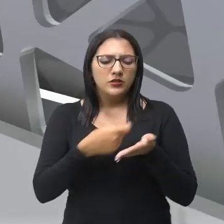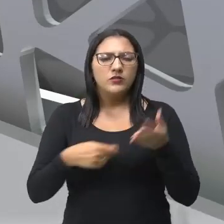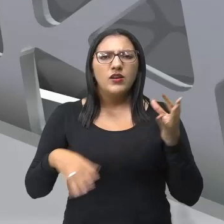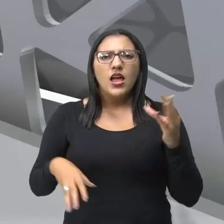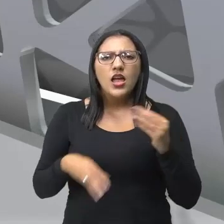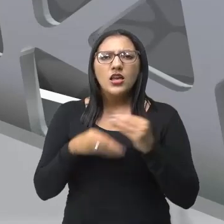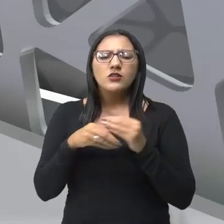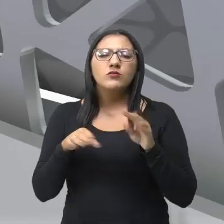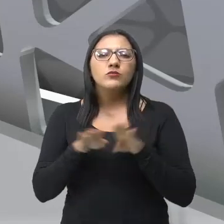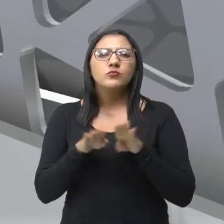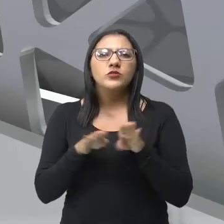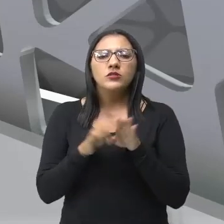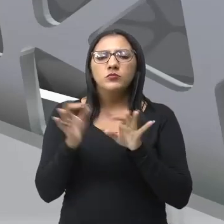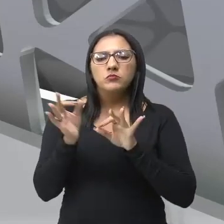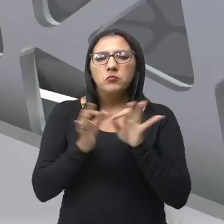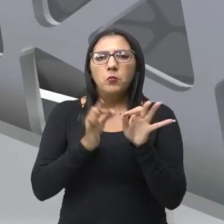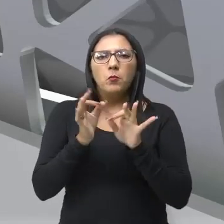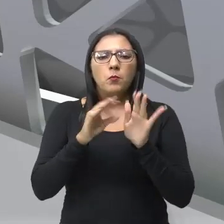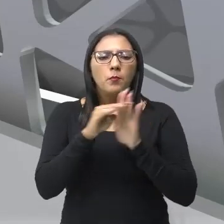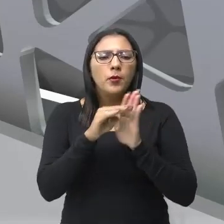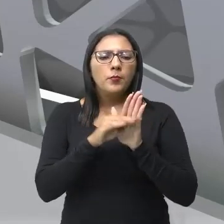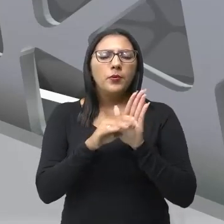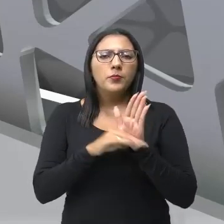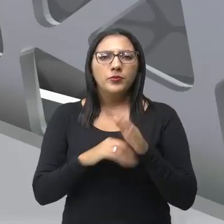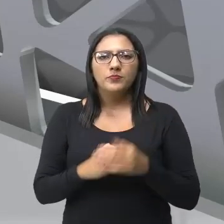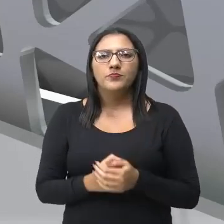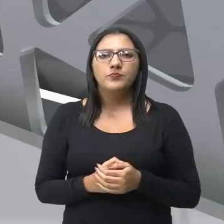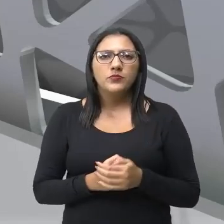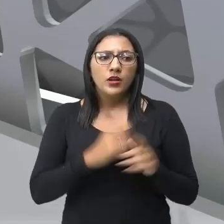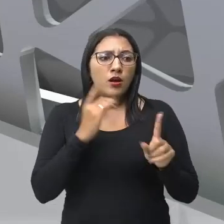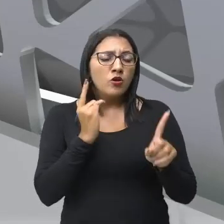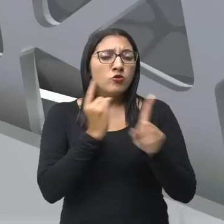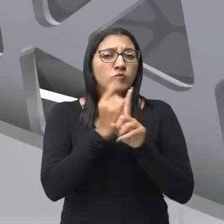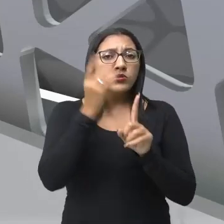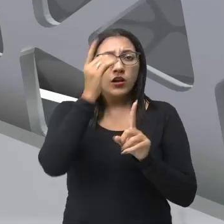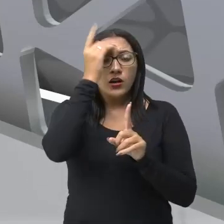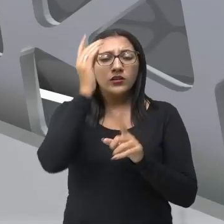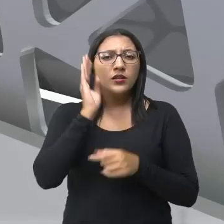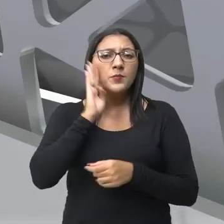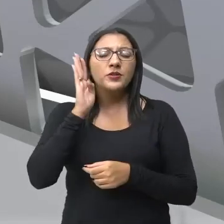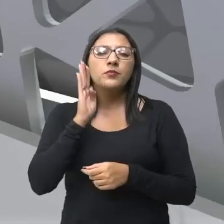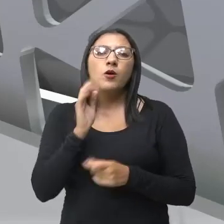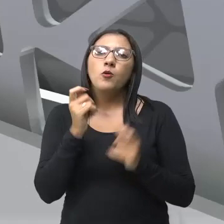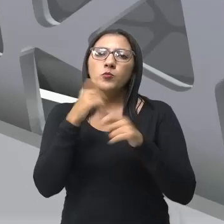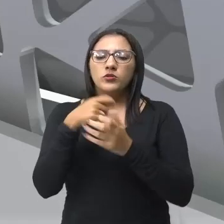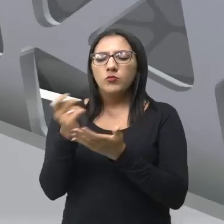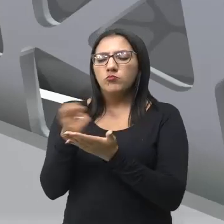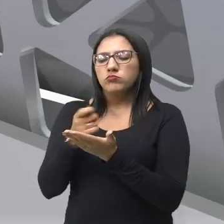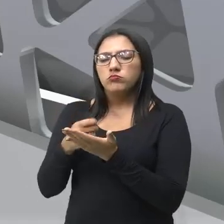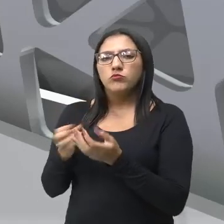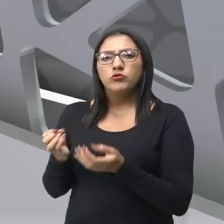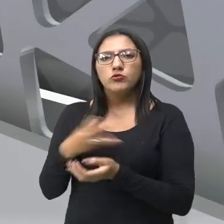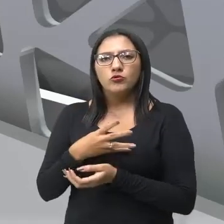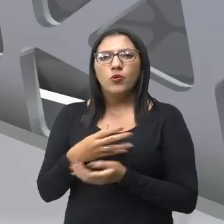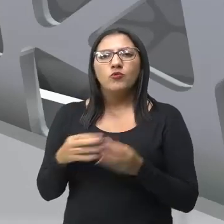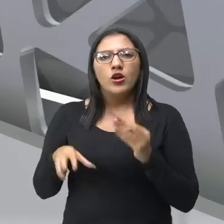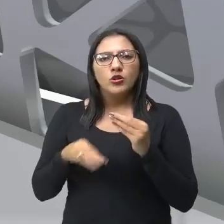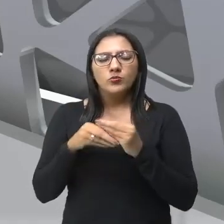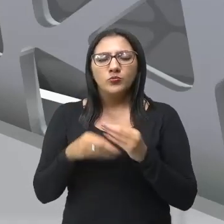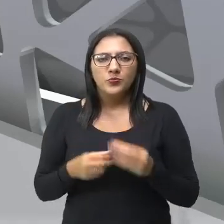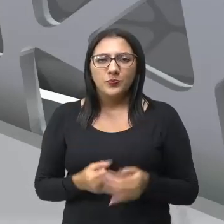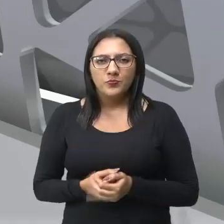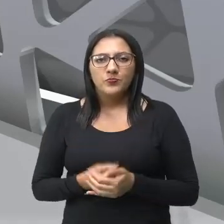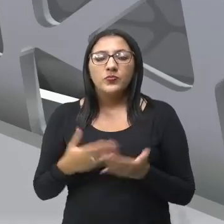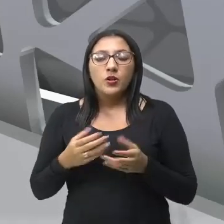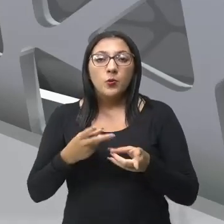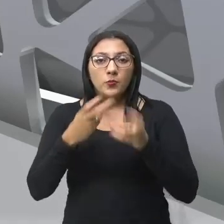de sintetizar o texto. Identificou a ideia principal, você pode levar para o seu resumo. Ok? Então, observem que